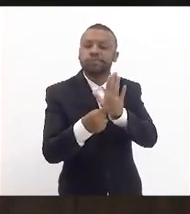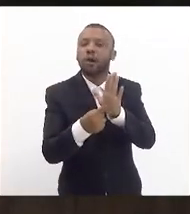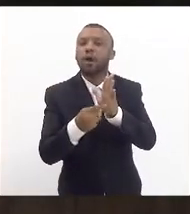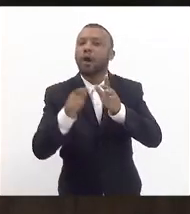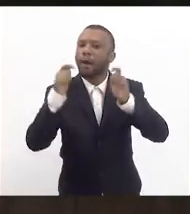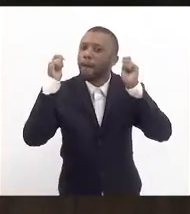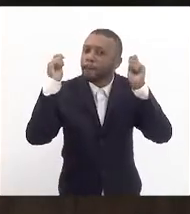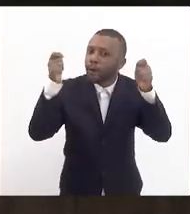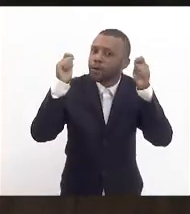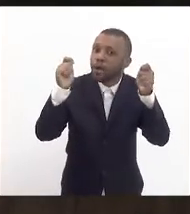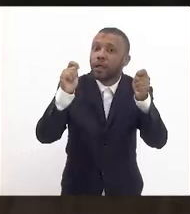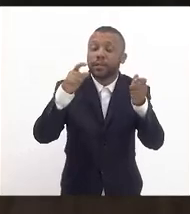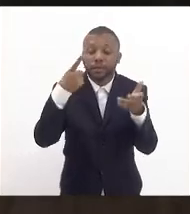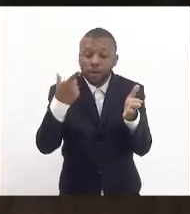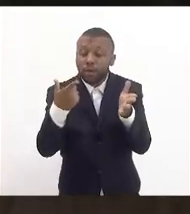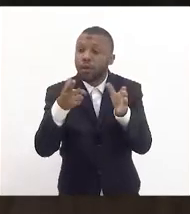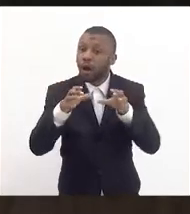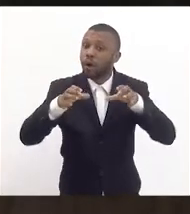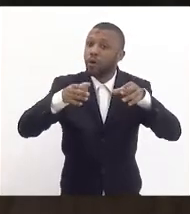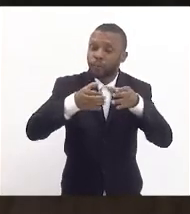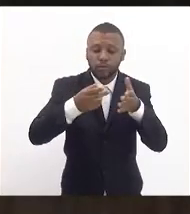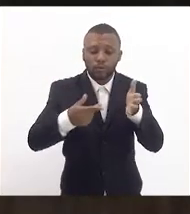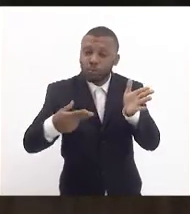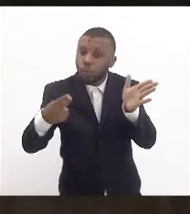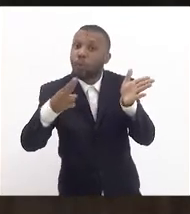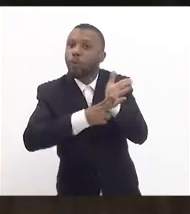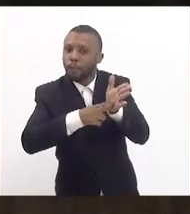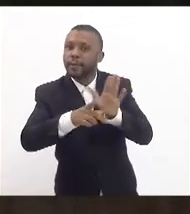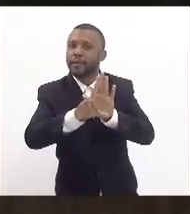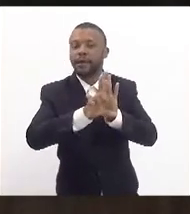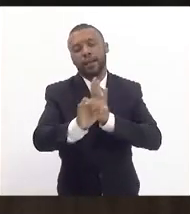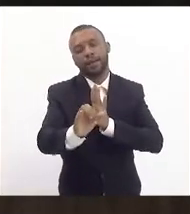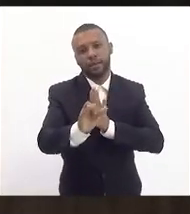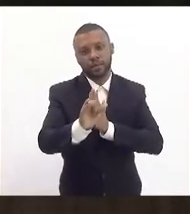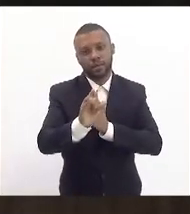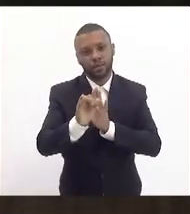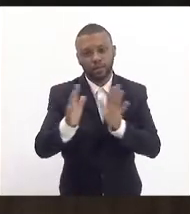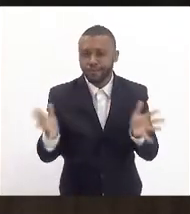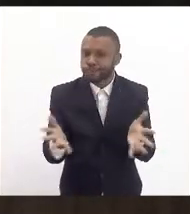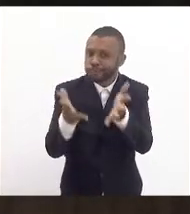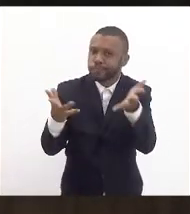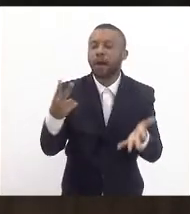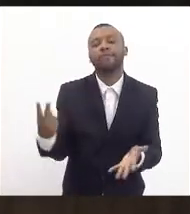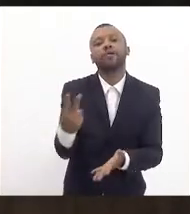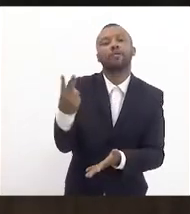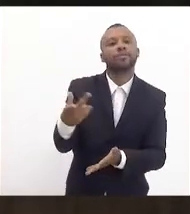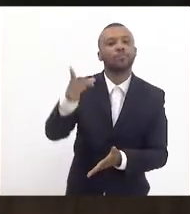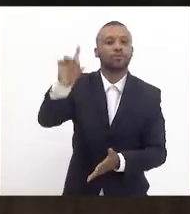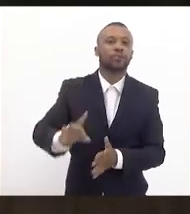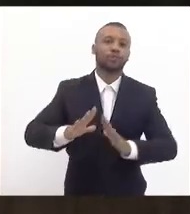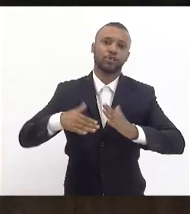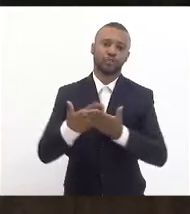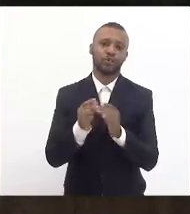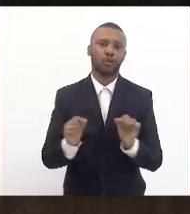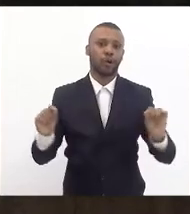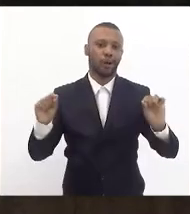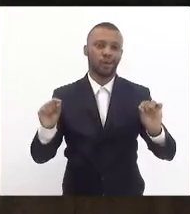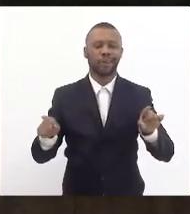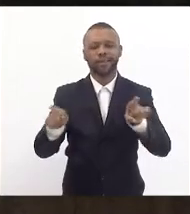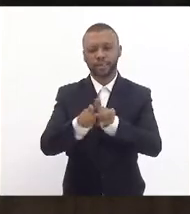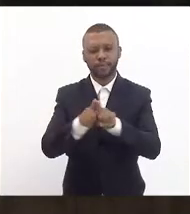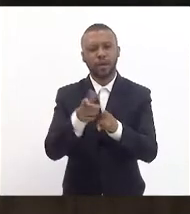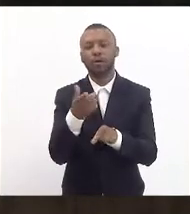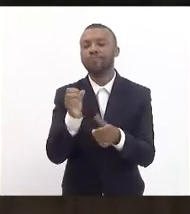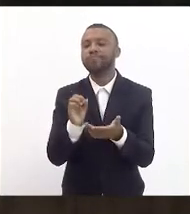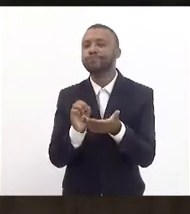o cumpra-se da lei da valorização dos diretores. E, por fim, presidente André Siciliano, eu lhe mandei uma mensagem sobre